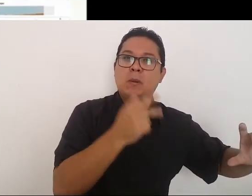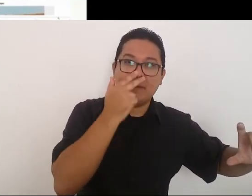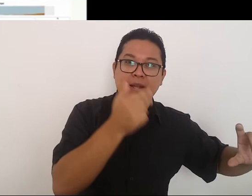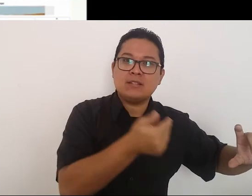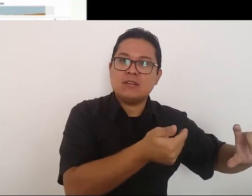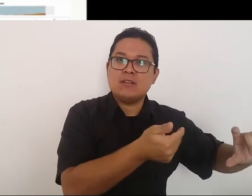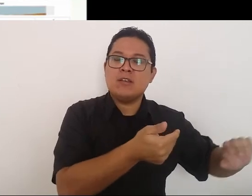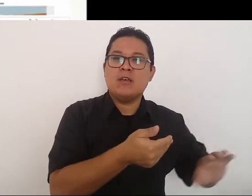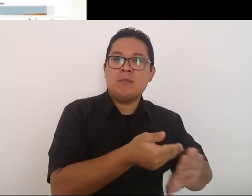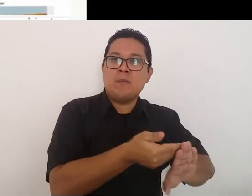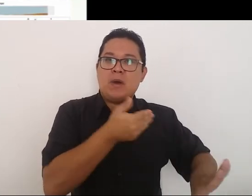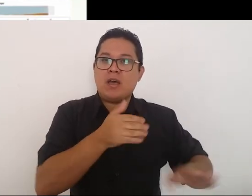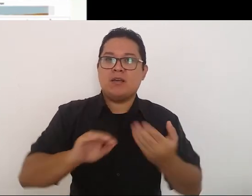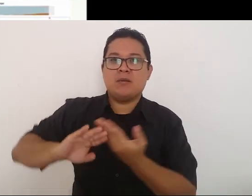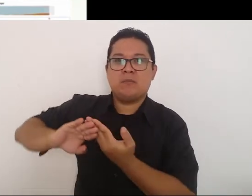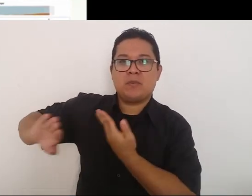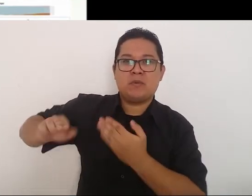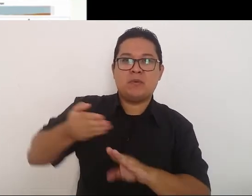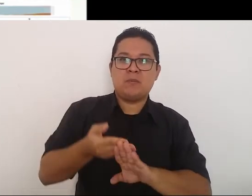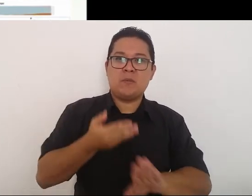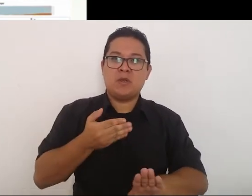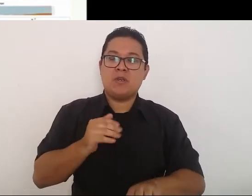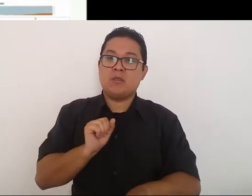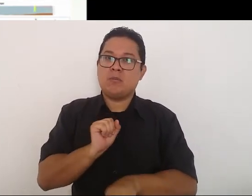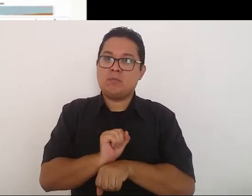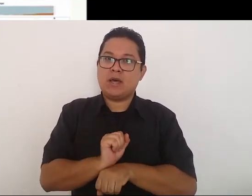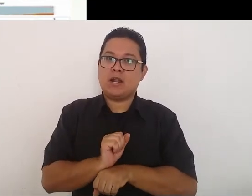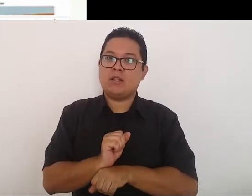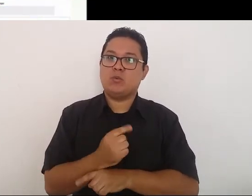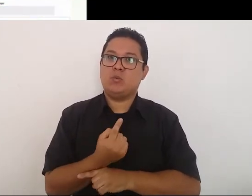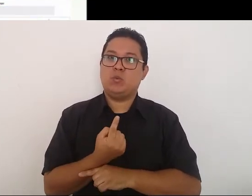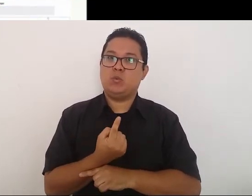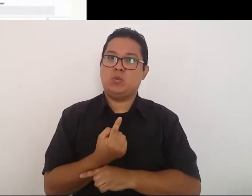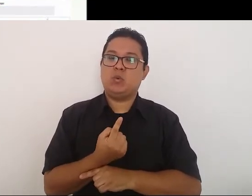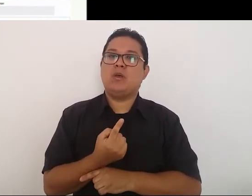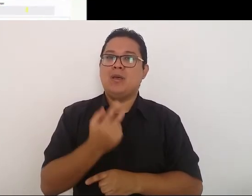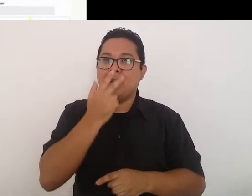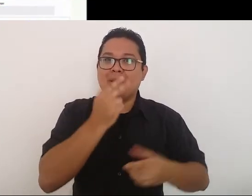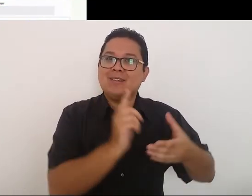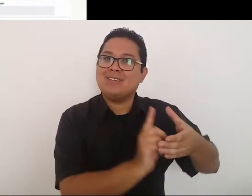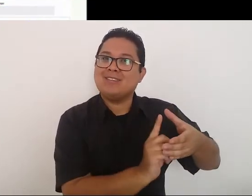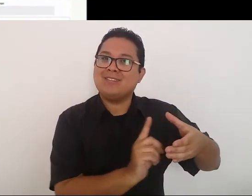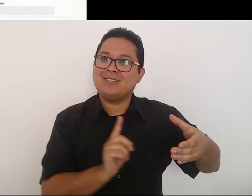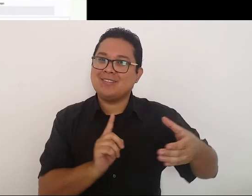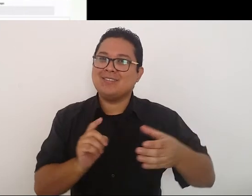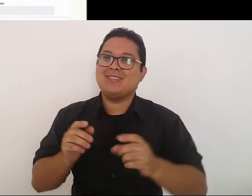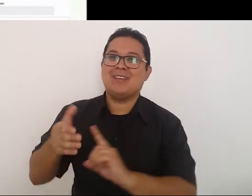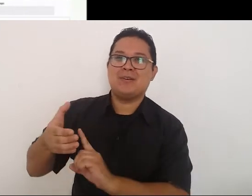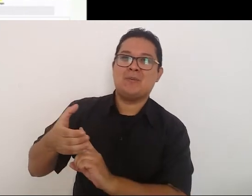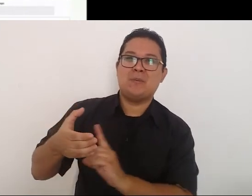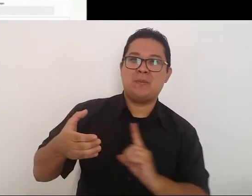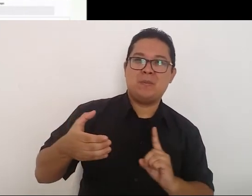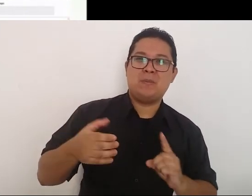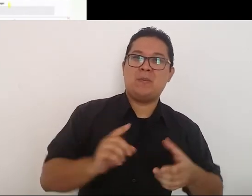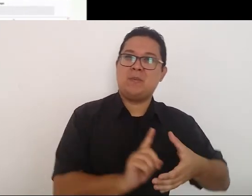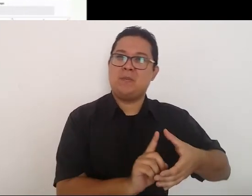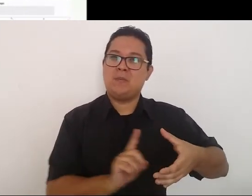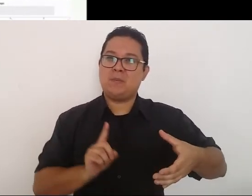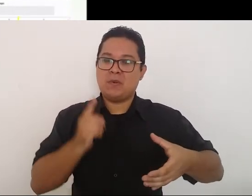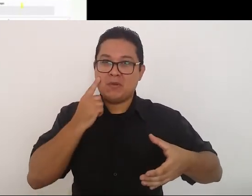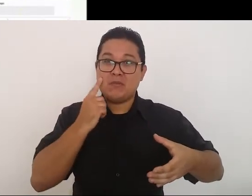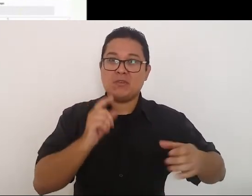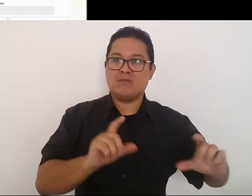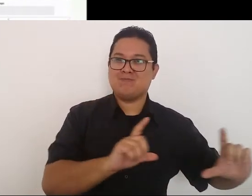paradinhas e só algumas se mexendo, olha a quantidade de pessoas de um lado e do outro. Começamos com o mesmo número,